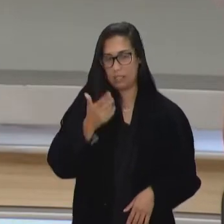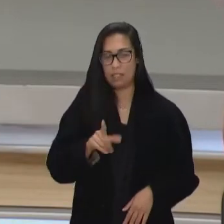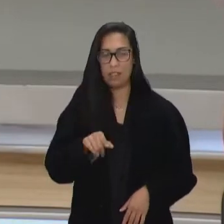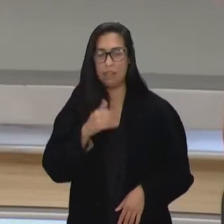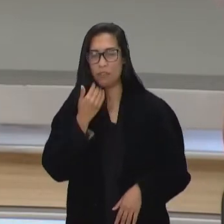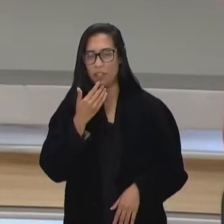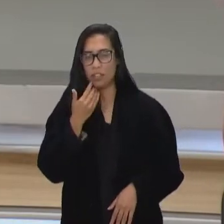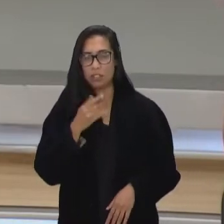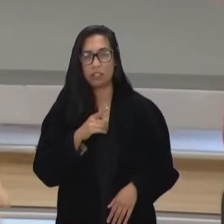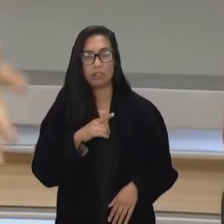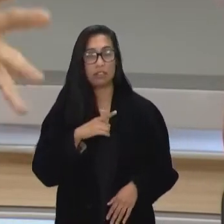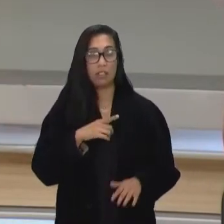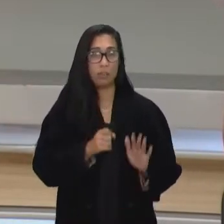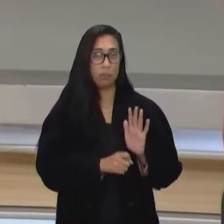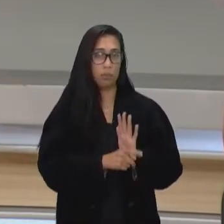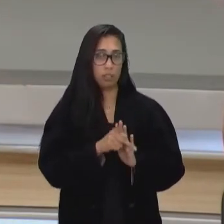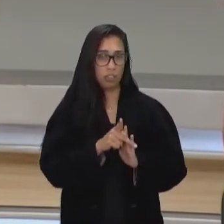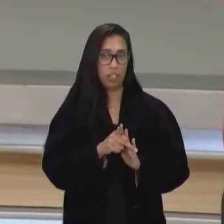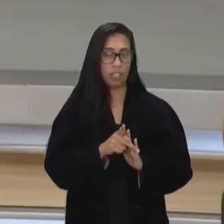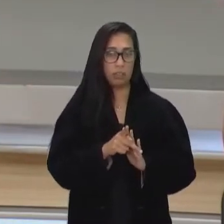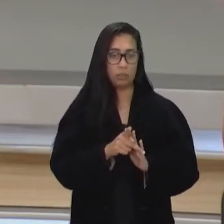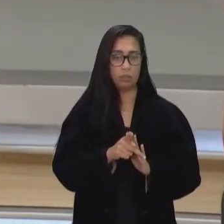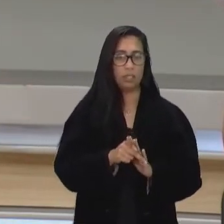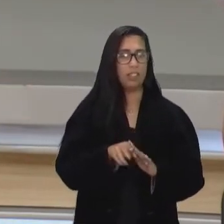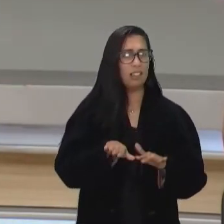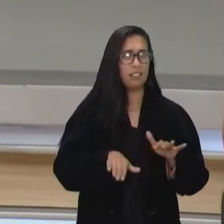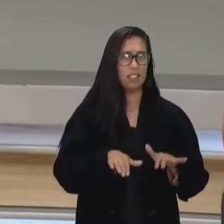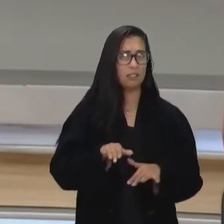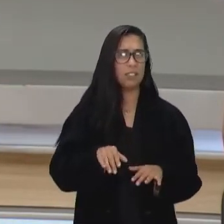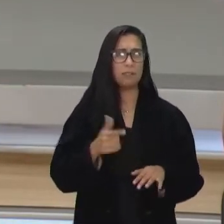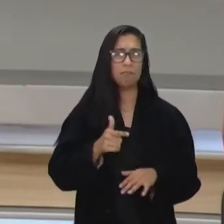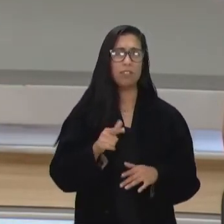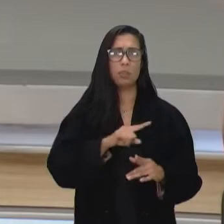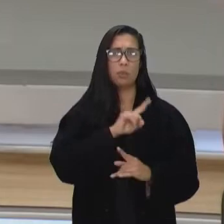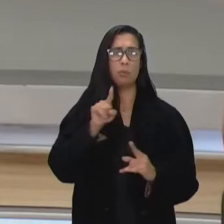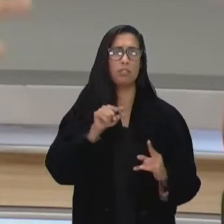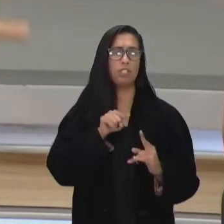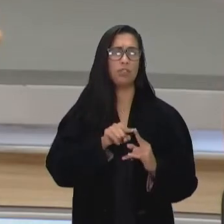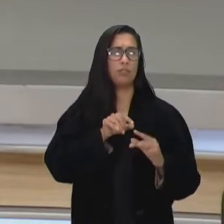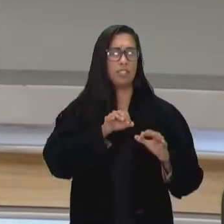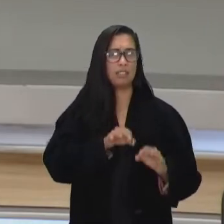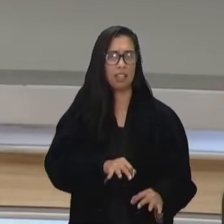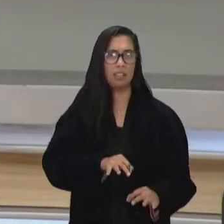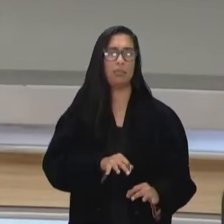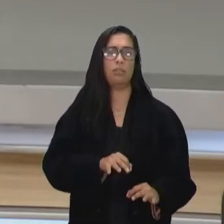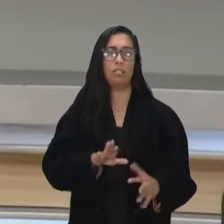vezes, o projeto coletivo, que não tem as funções definidas. Então, por que vocês acharam que era melhor